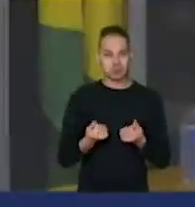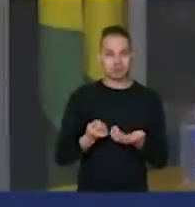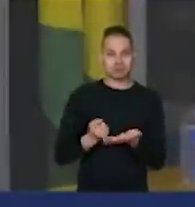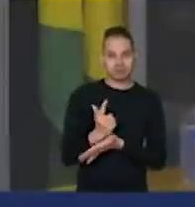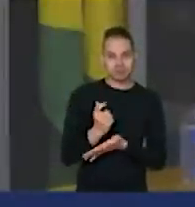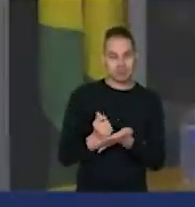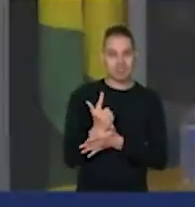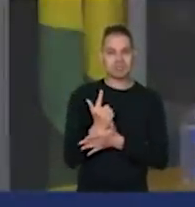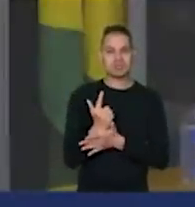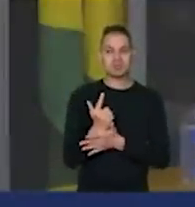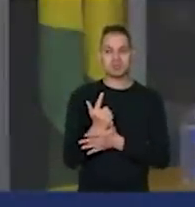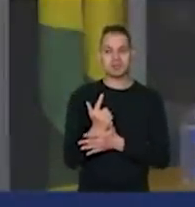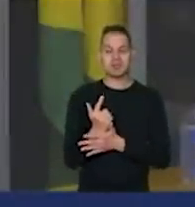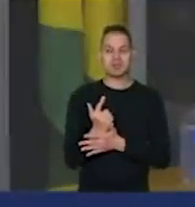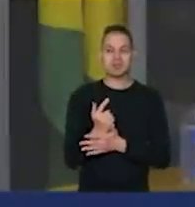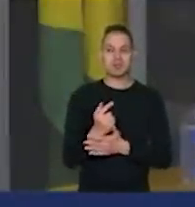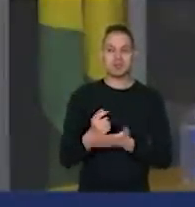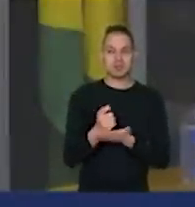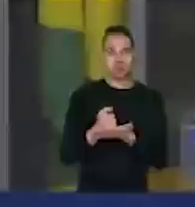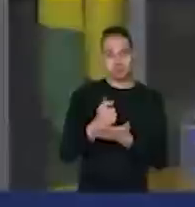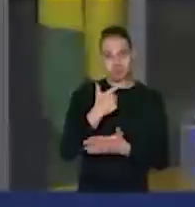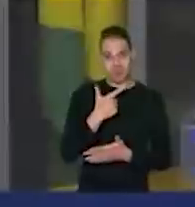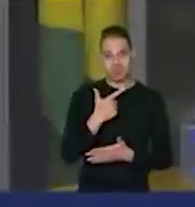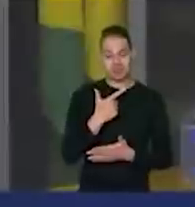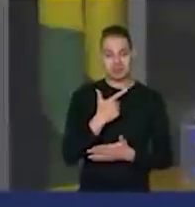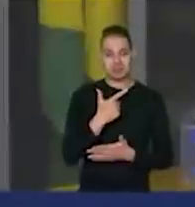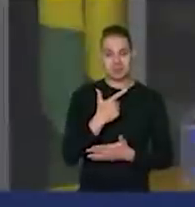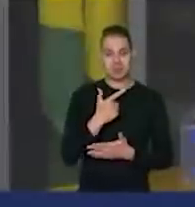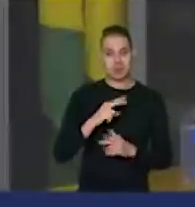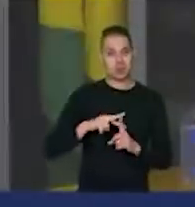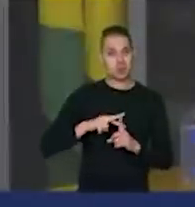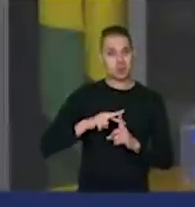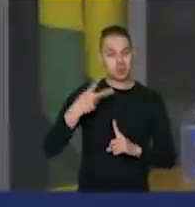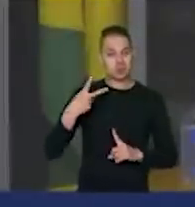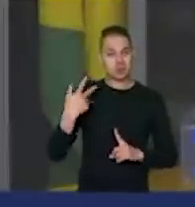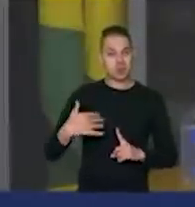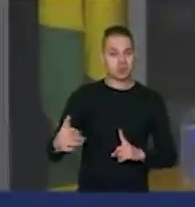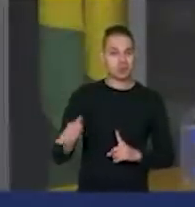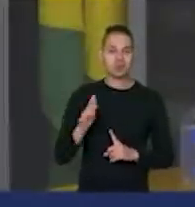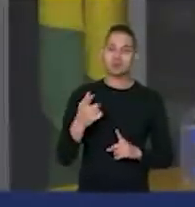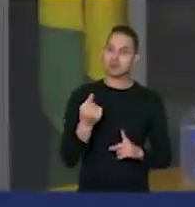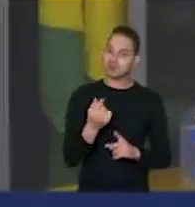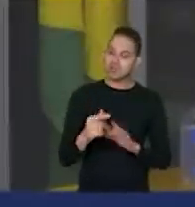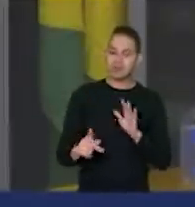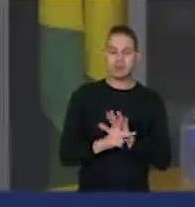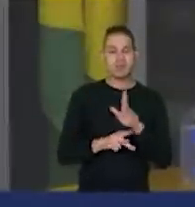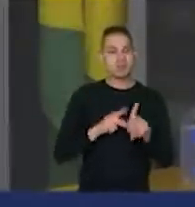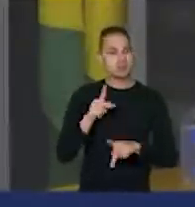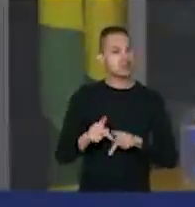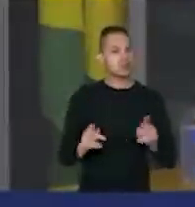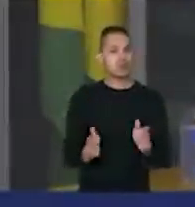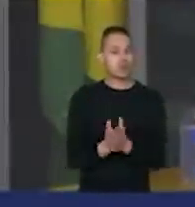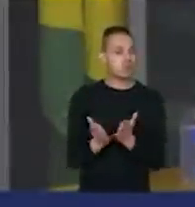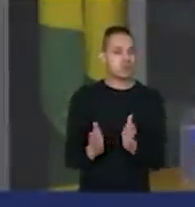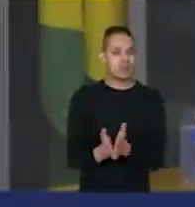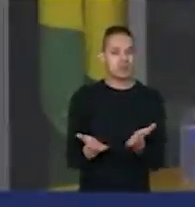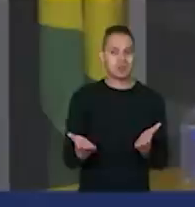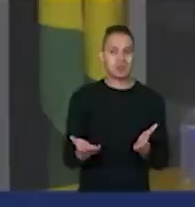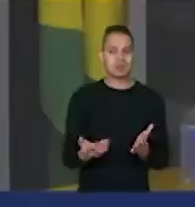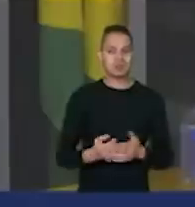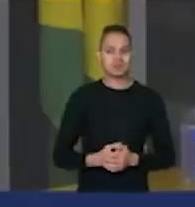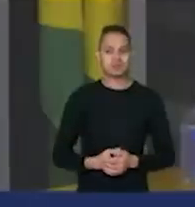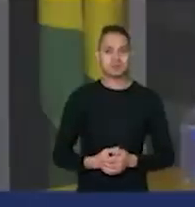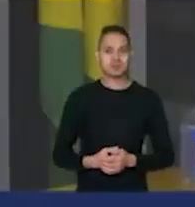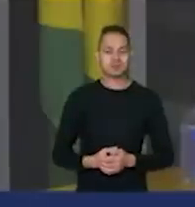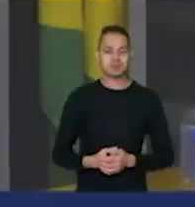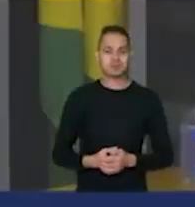adquirido este medicamento, o dobro. Mais uma vez, com o dinheiro da população mais pobre. A